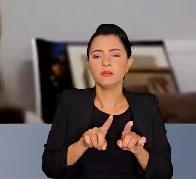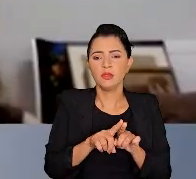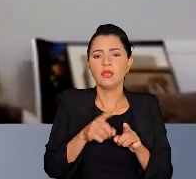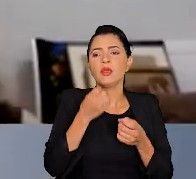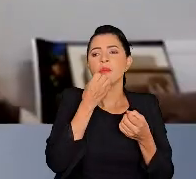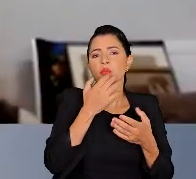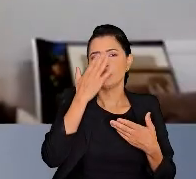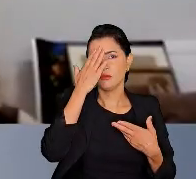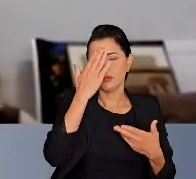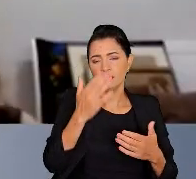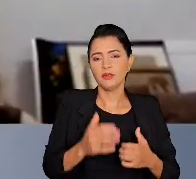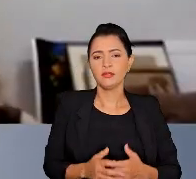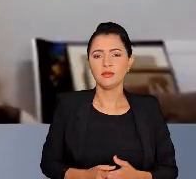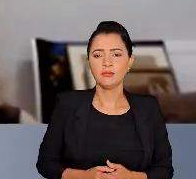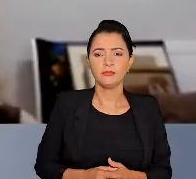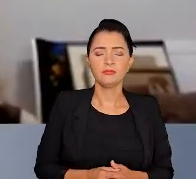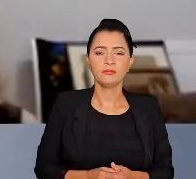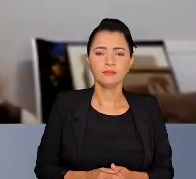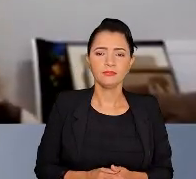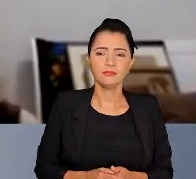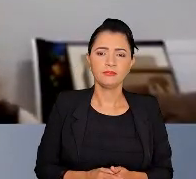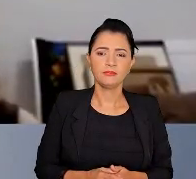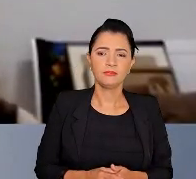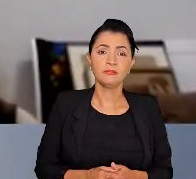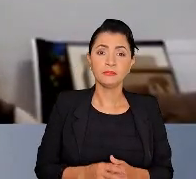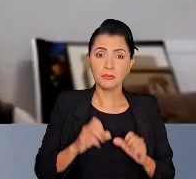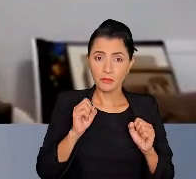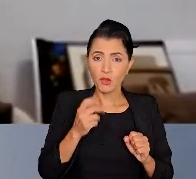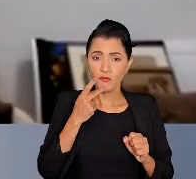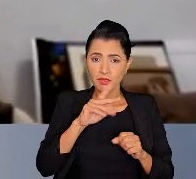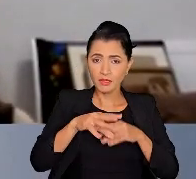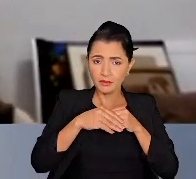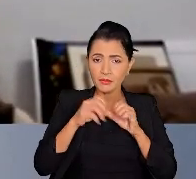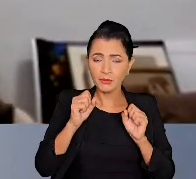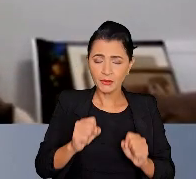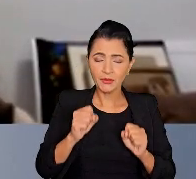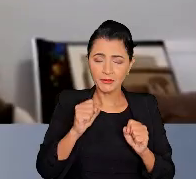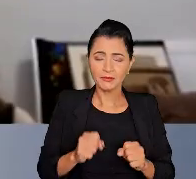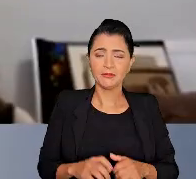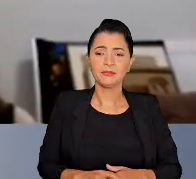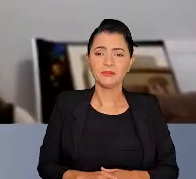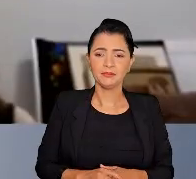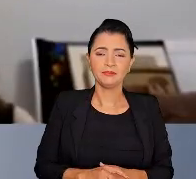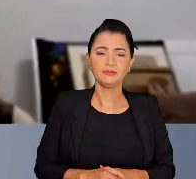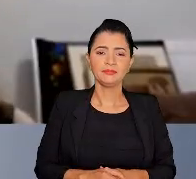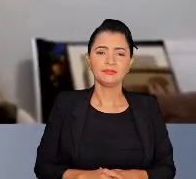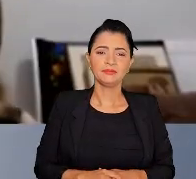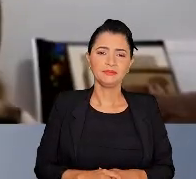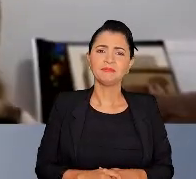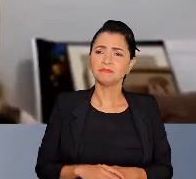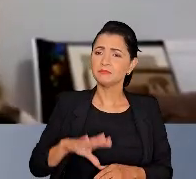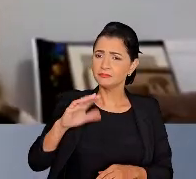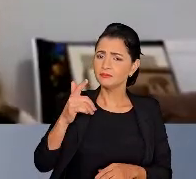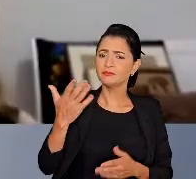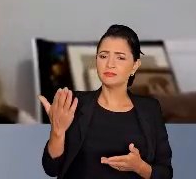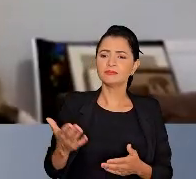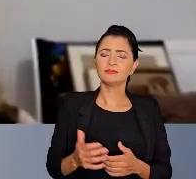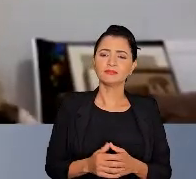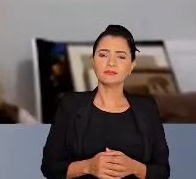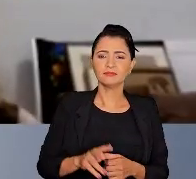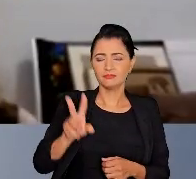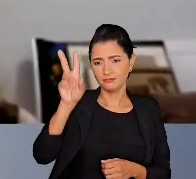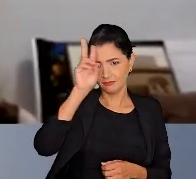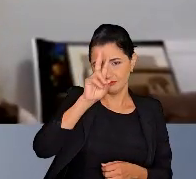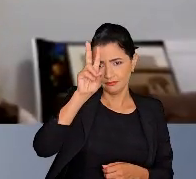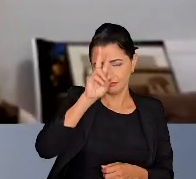muito obrigada mesmo. Posso fazer um acréscimo, doutora Terezinha? Claro que sim. Eu lembrei, ouvindo